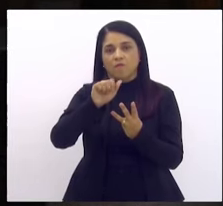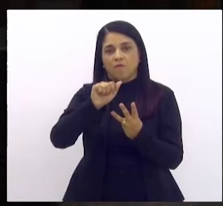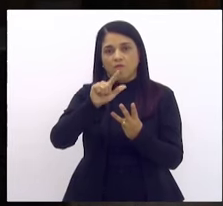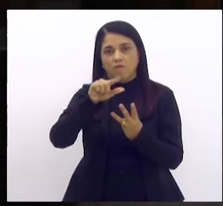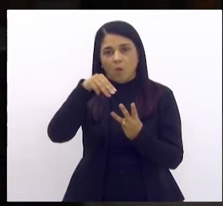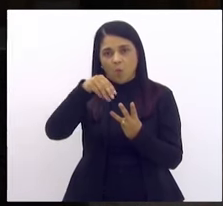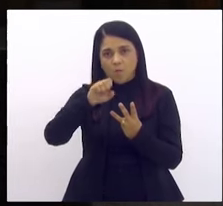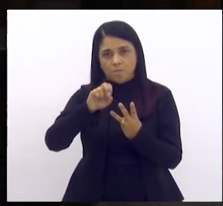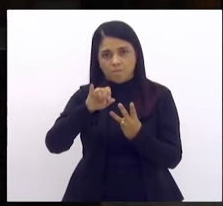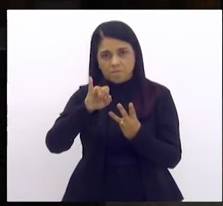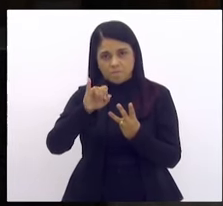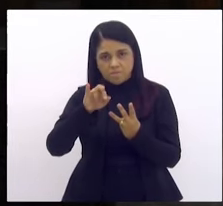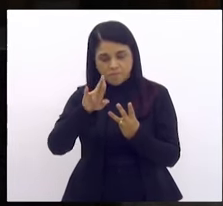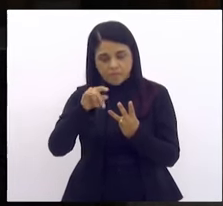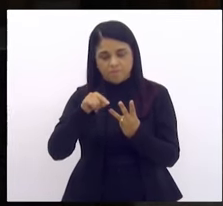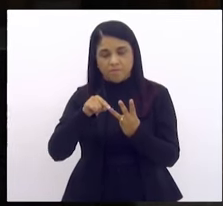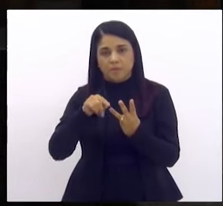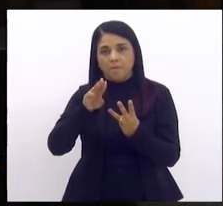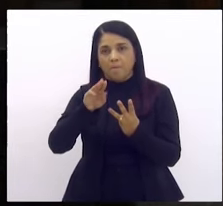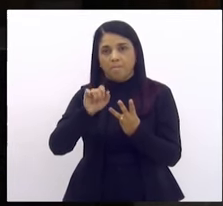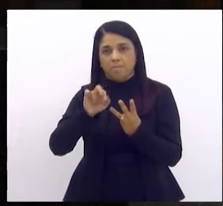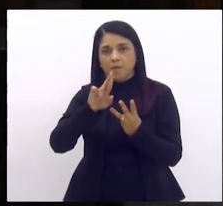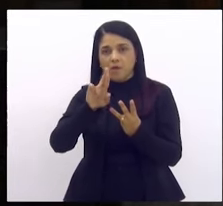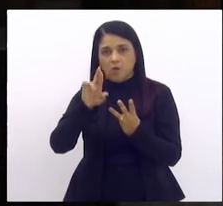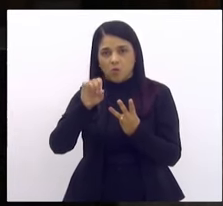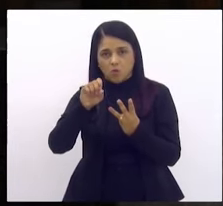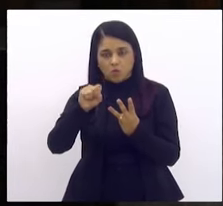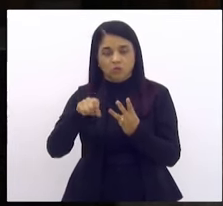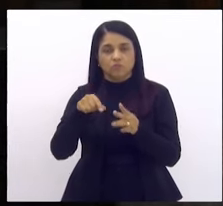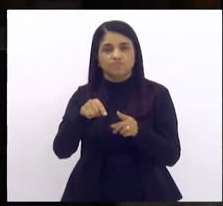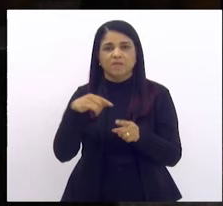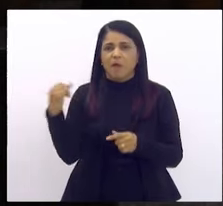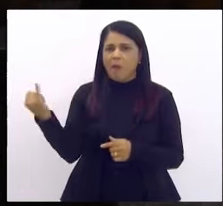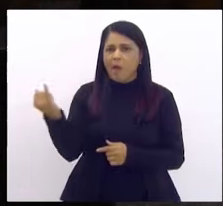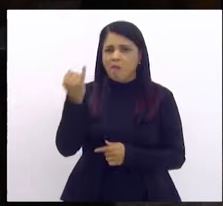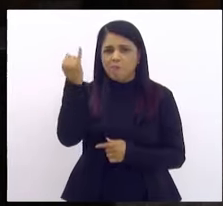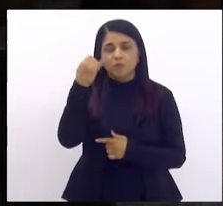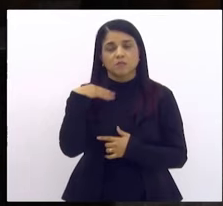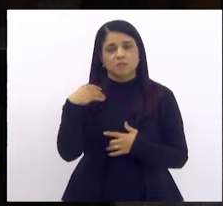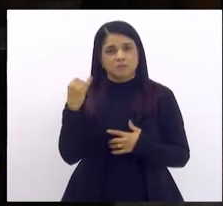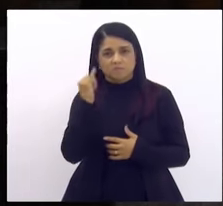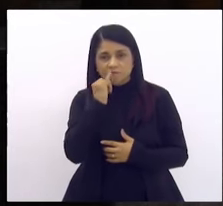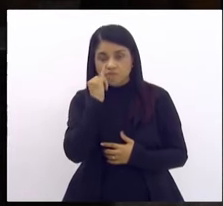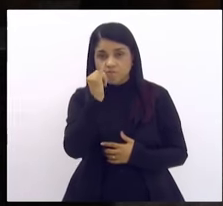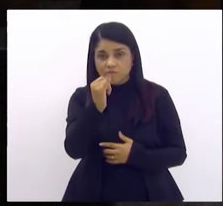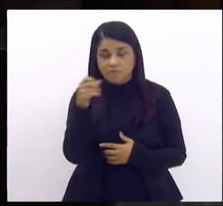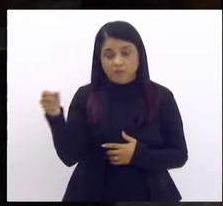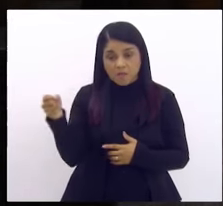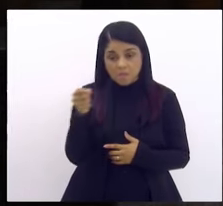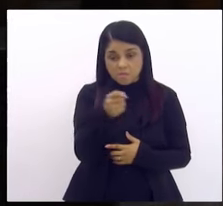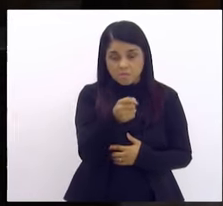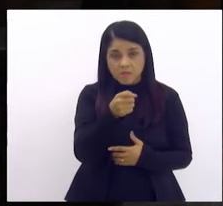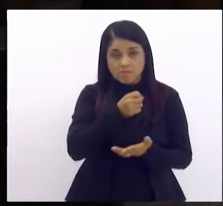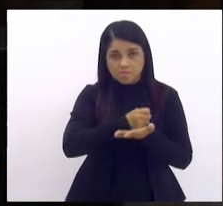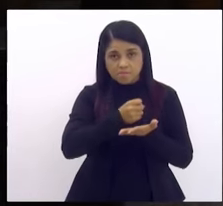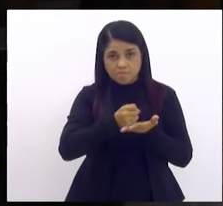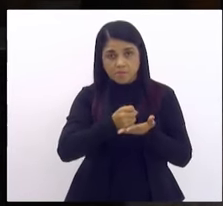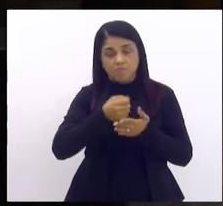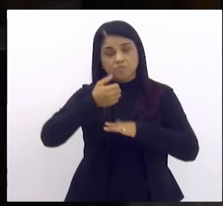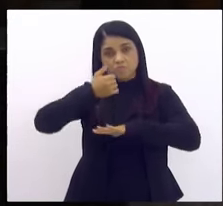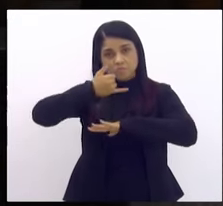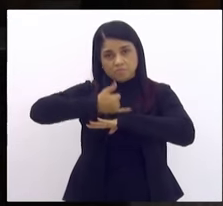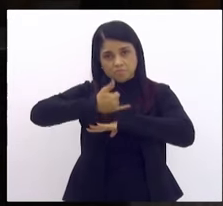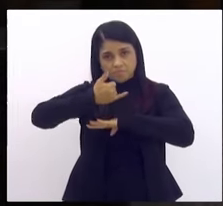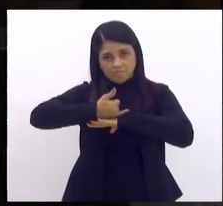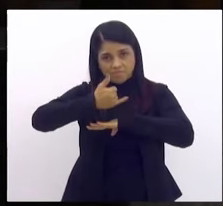dizer da importância dela no que tange a empregabilidade para o município de Volta